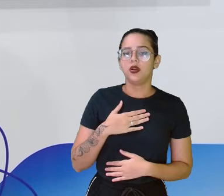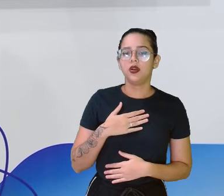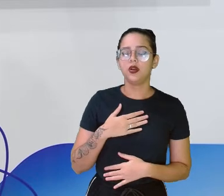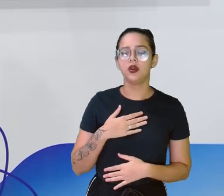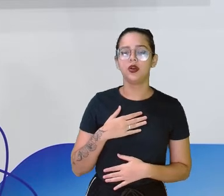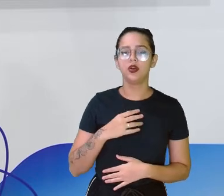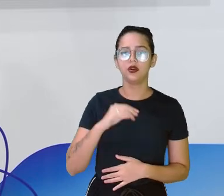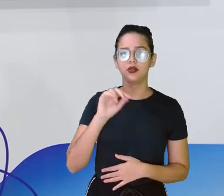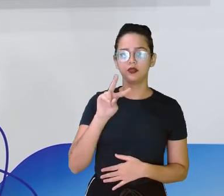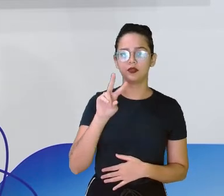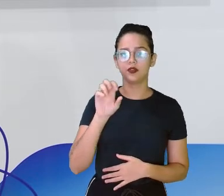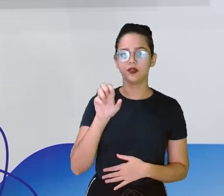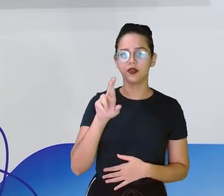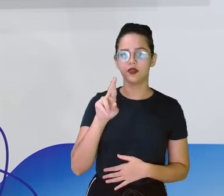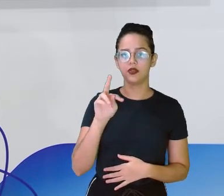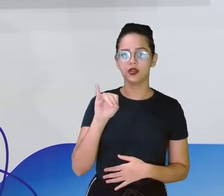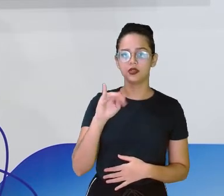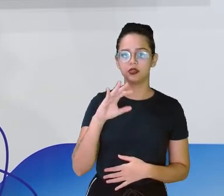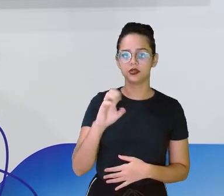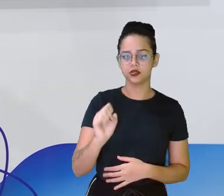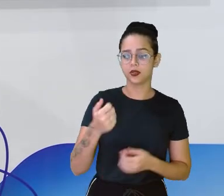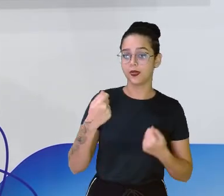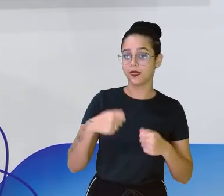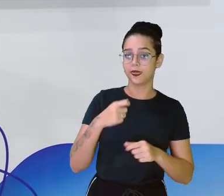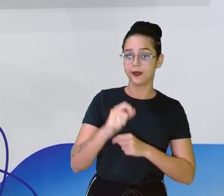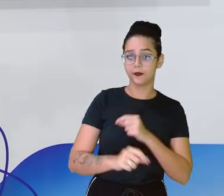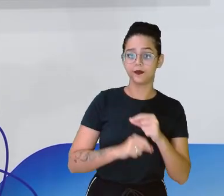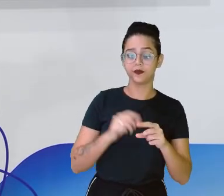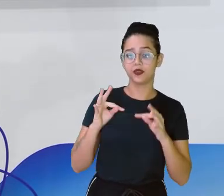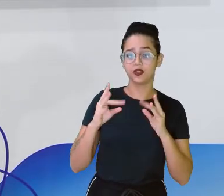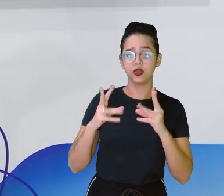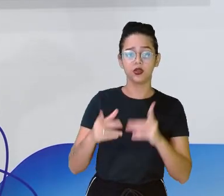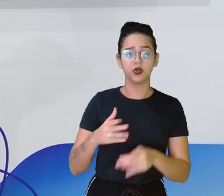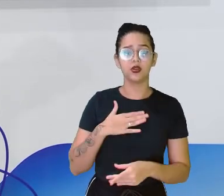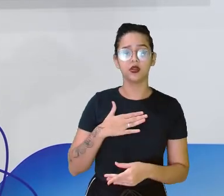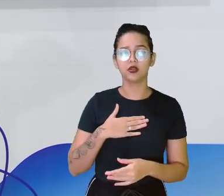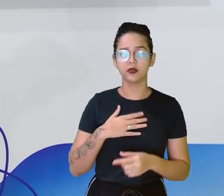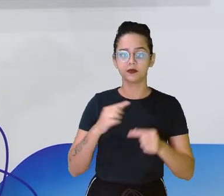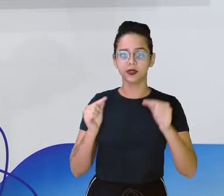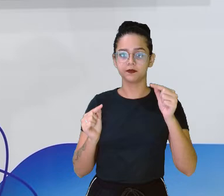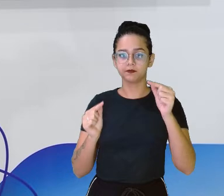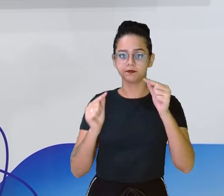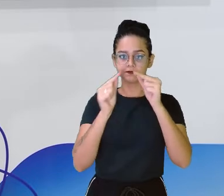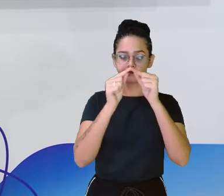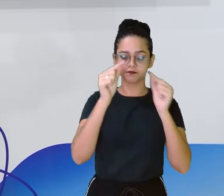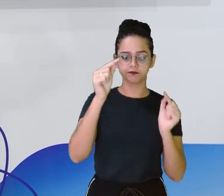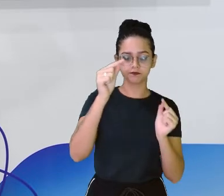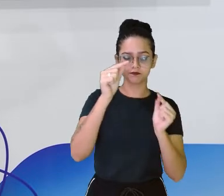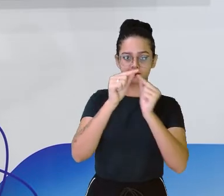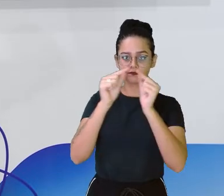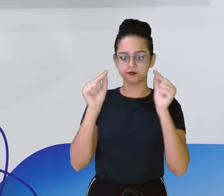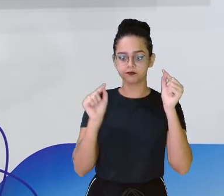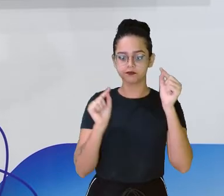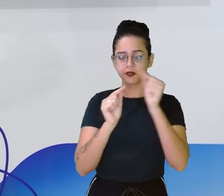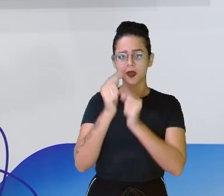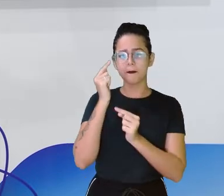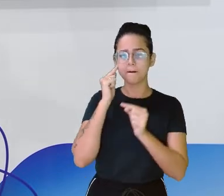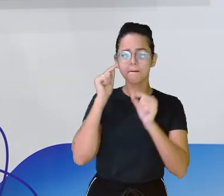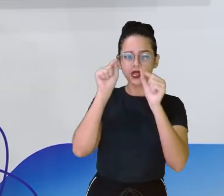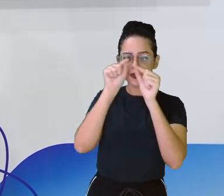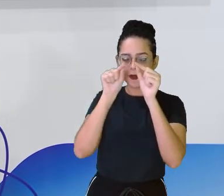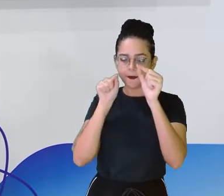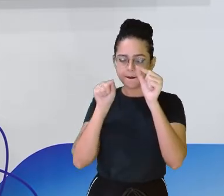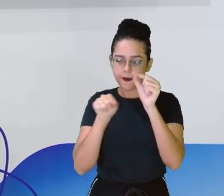vértice precisa que todas as minhas arestas se encontrem. Pensa na pontinha da